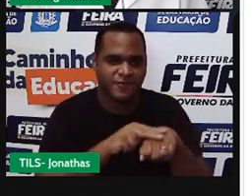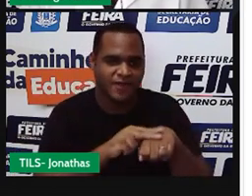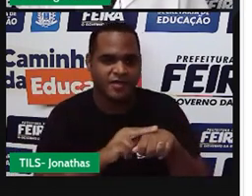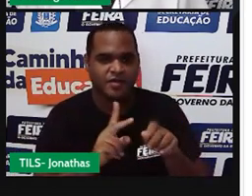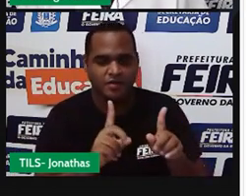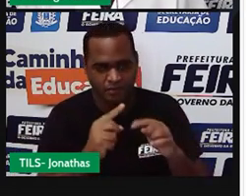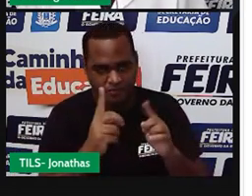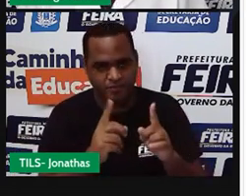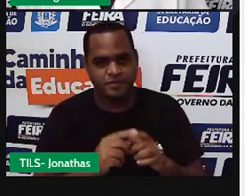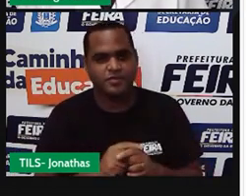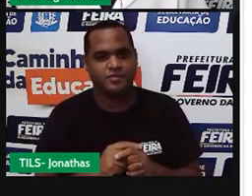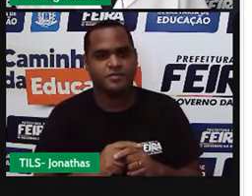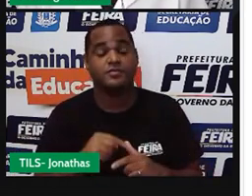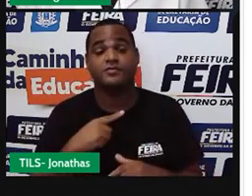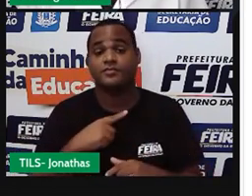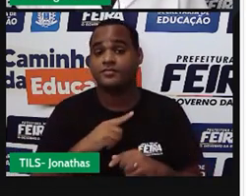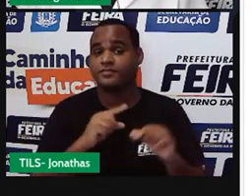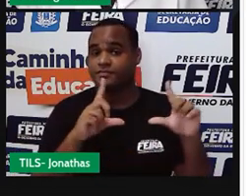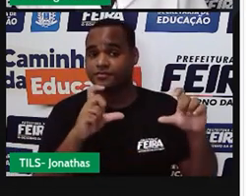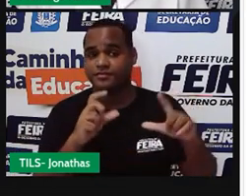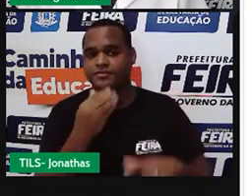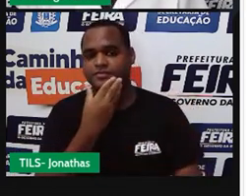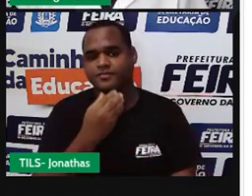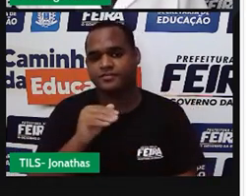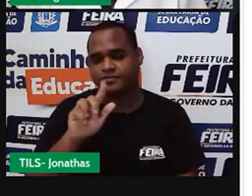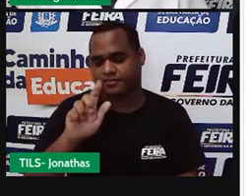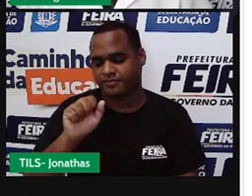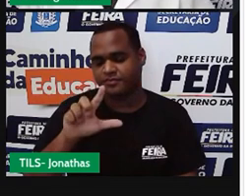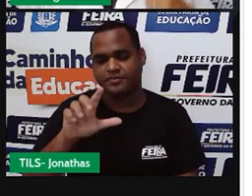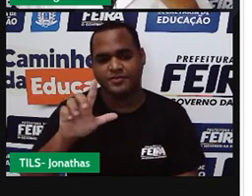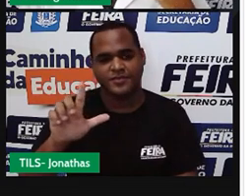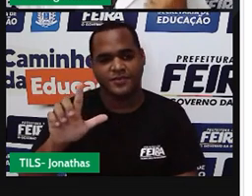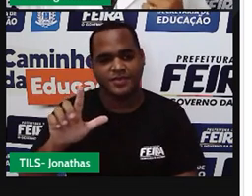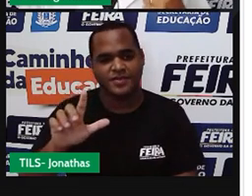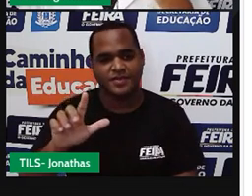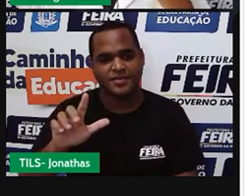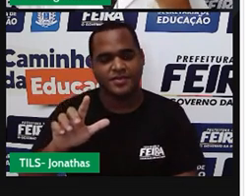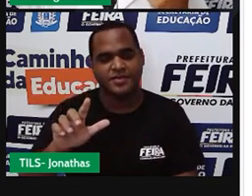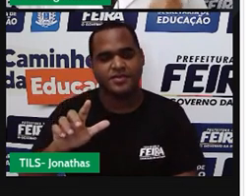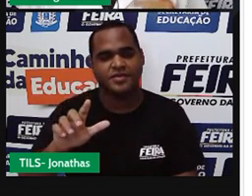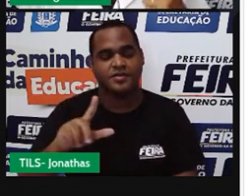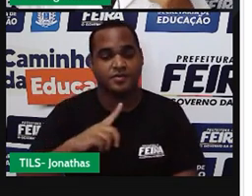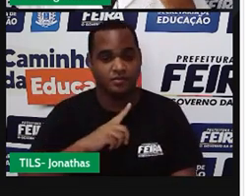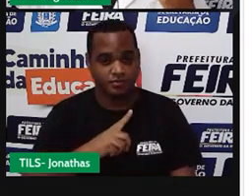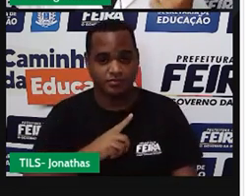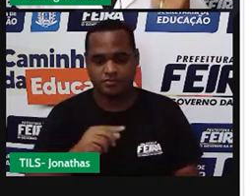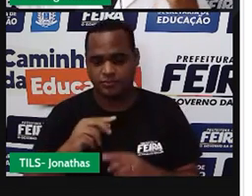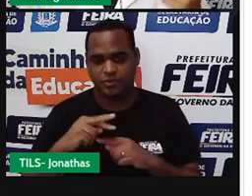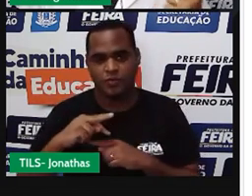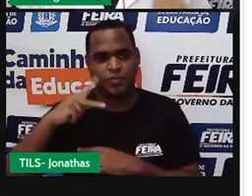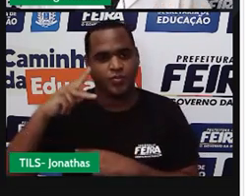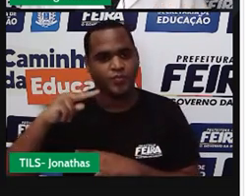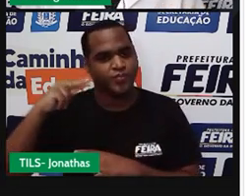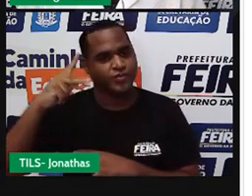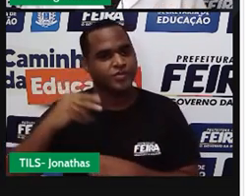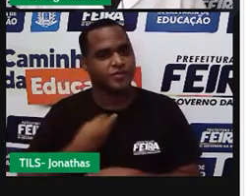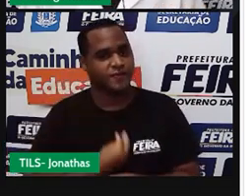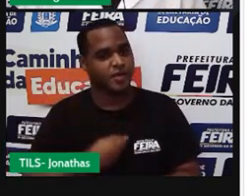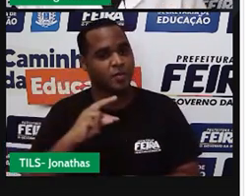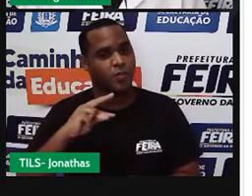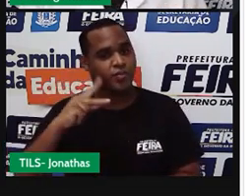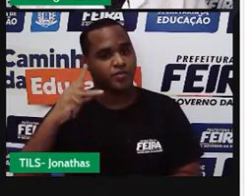de Gael e tem os lados com o dobro da medida daquele